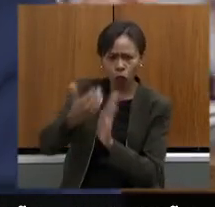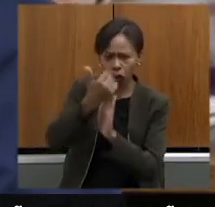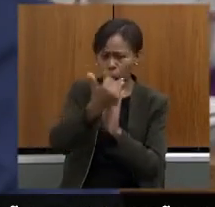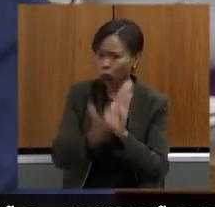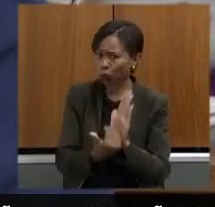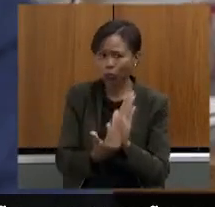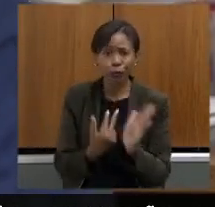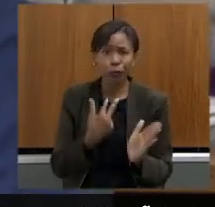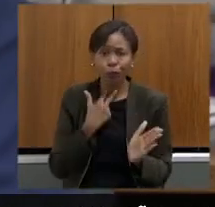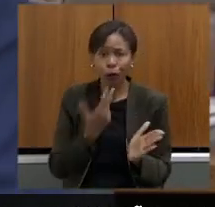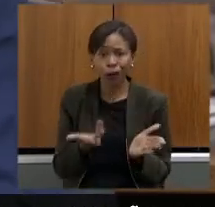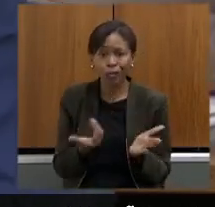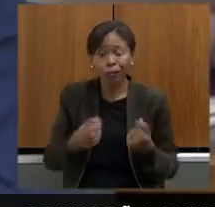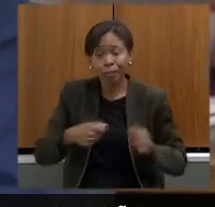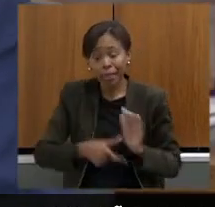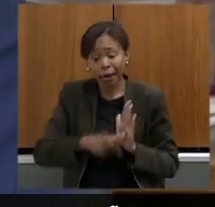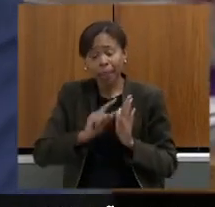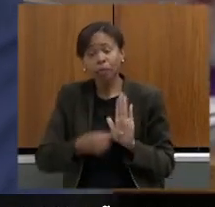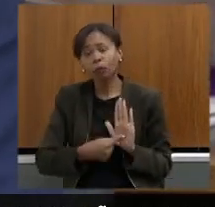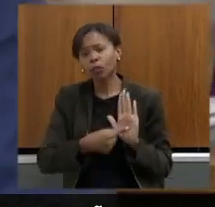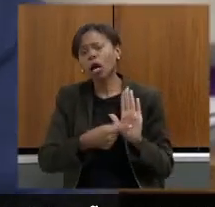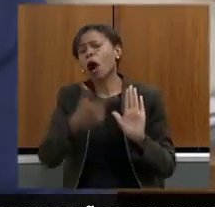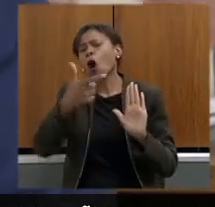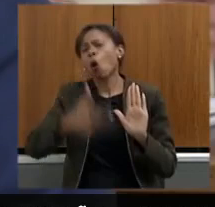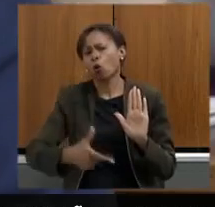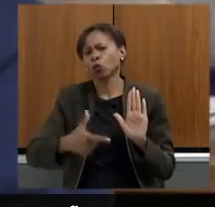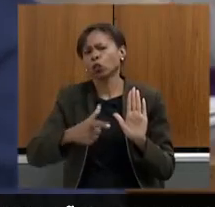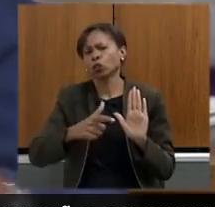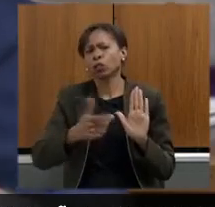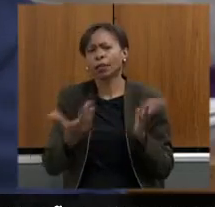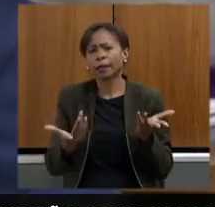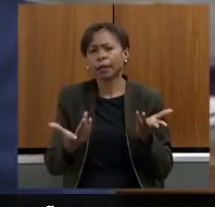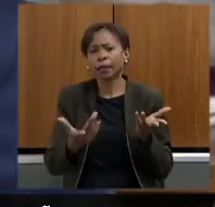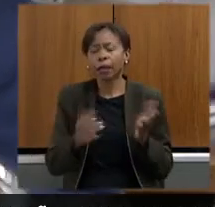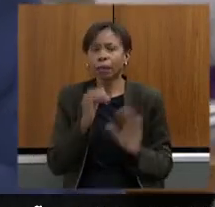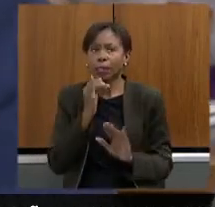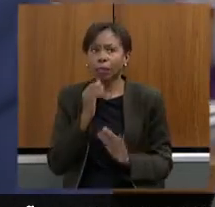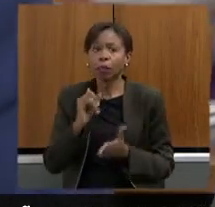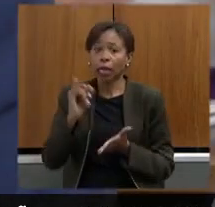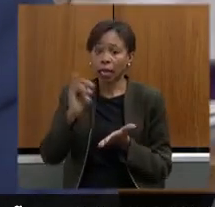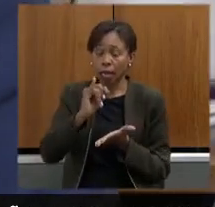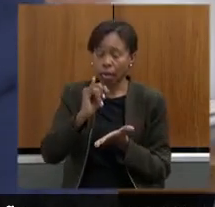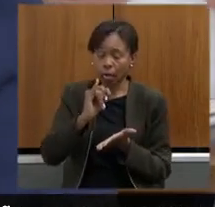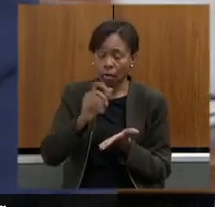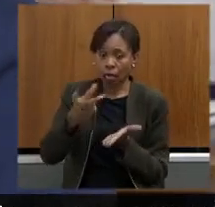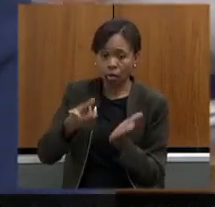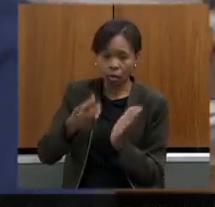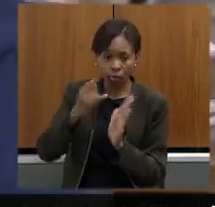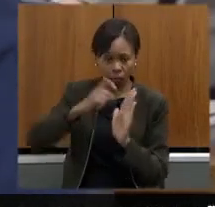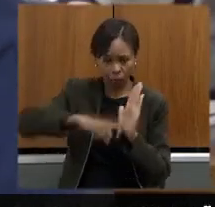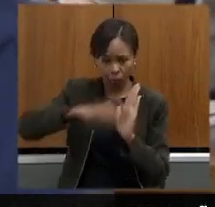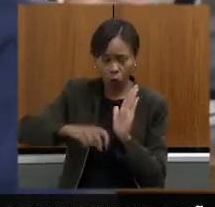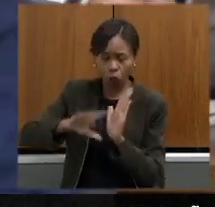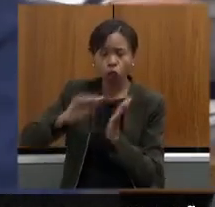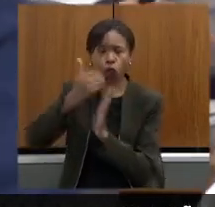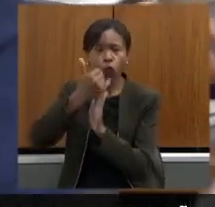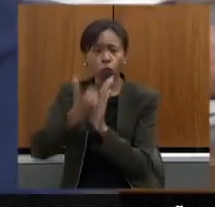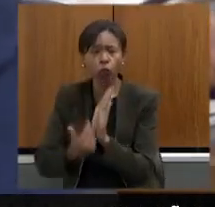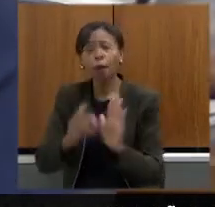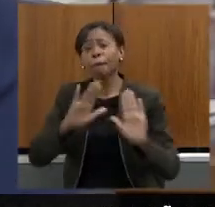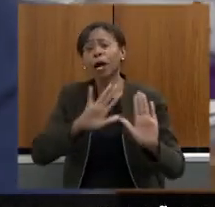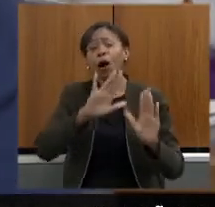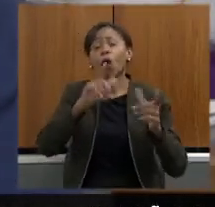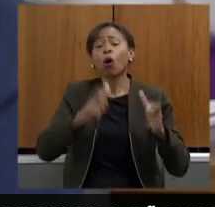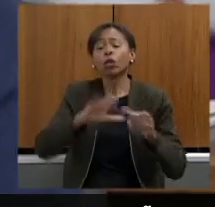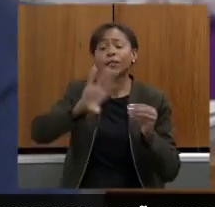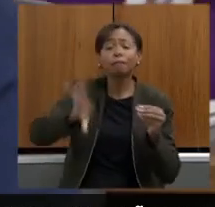vem né a recomposição nosso pode perdão diminuir valores impostos e apresentar de onde vem a suplementação financeira